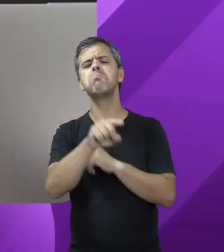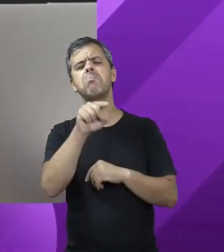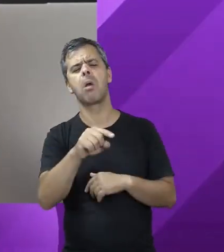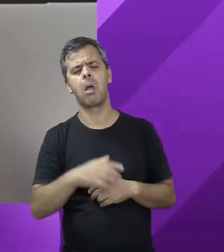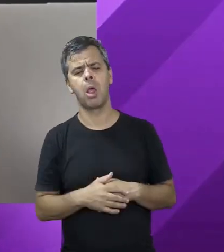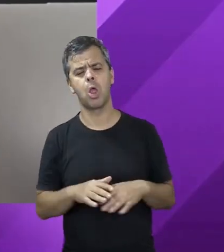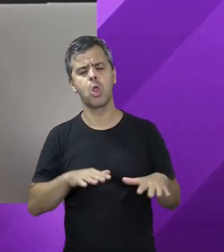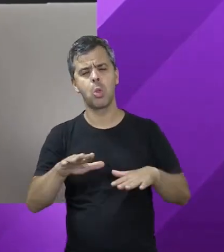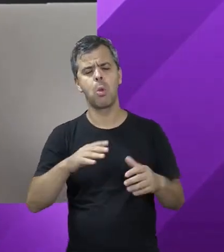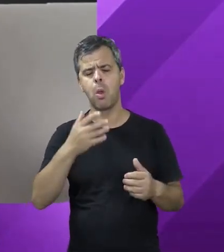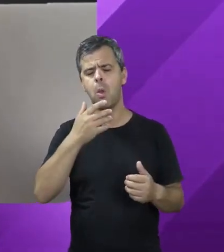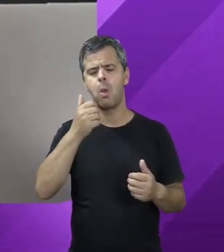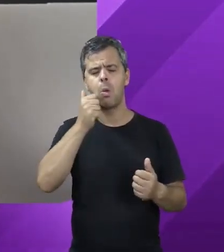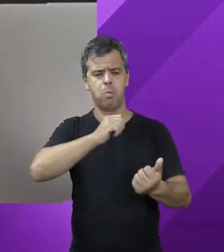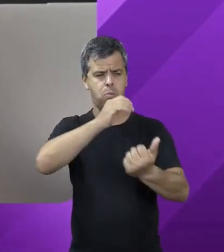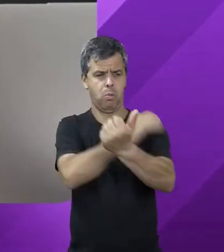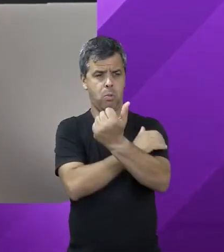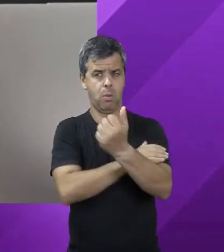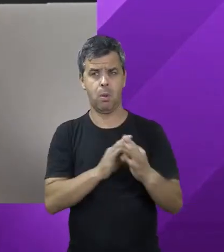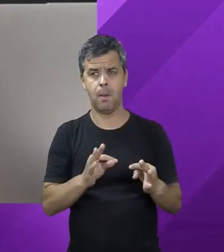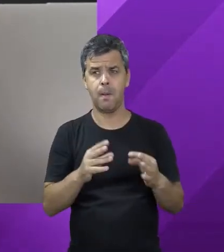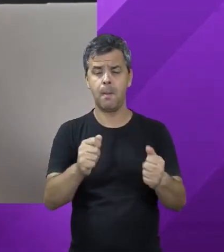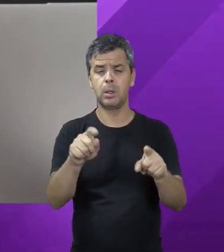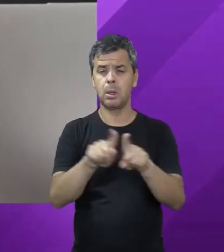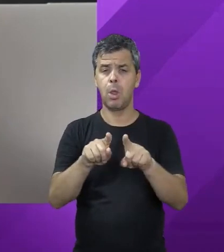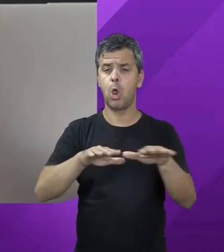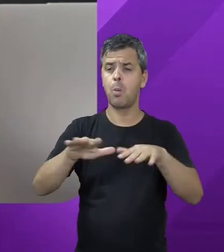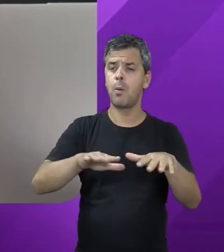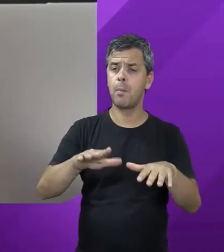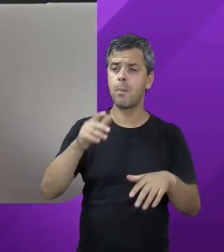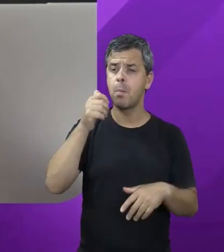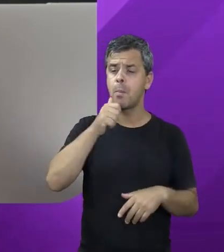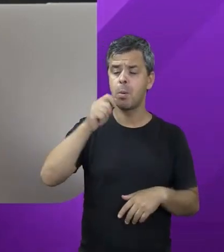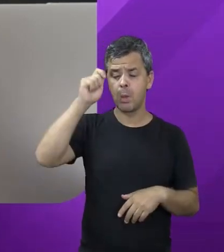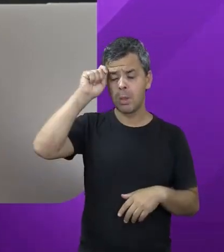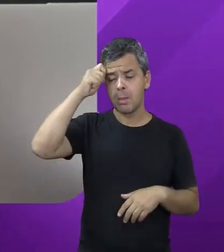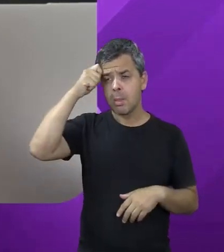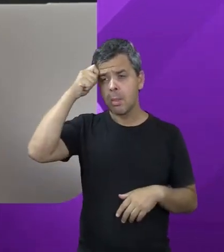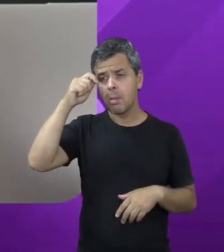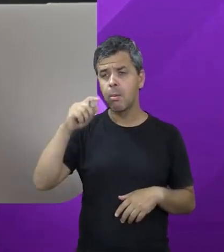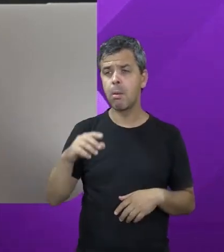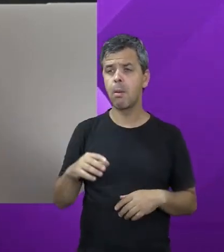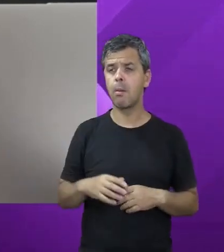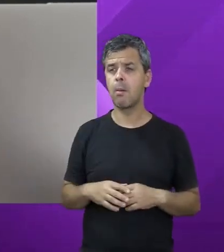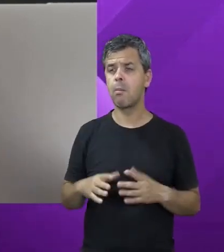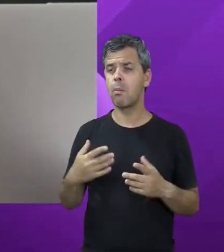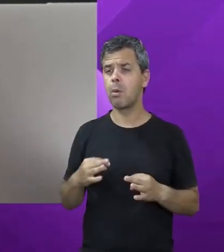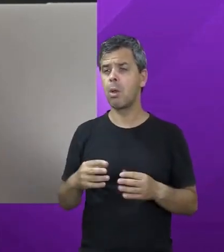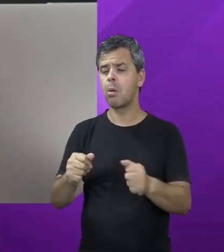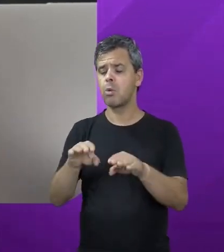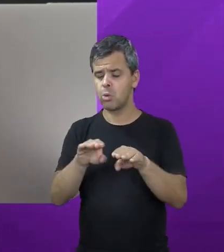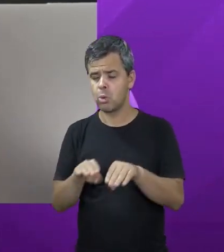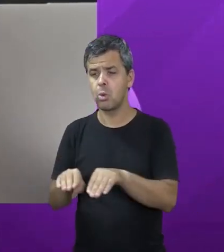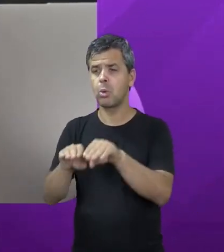tanto o movimento feminista, mas também o movimento negro. Lá no movimento negro, elas, né, estavam como